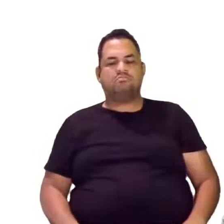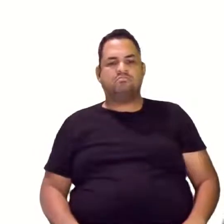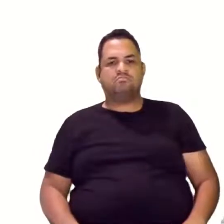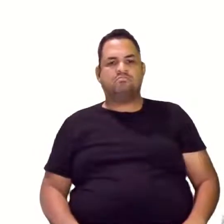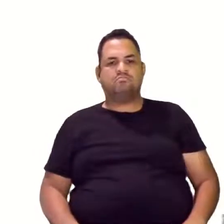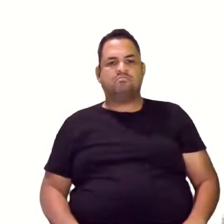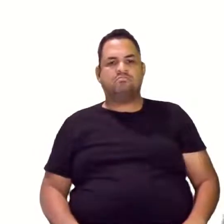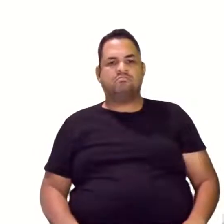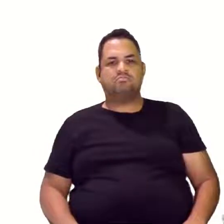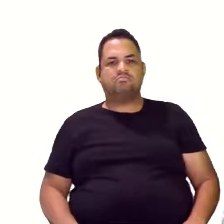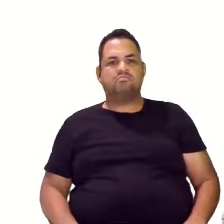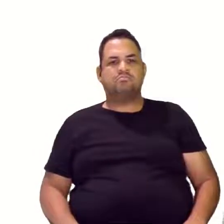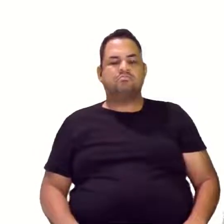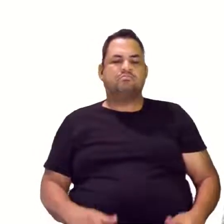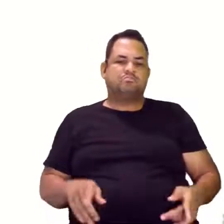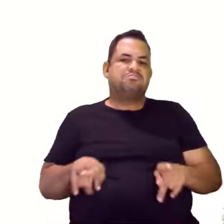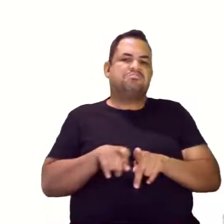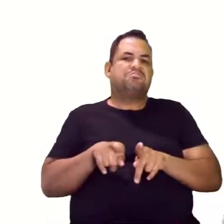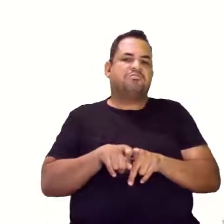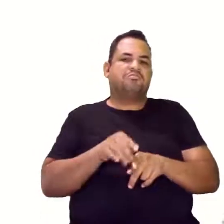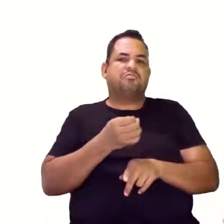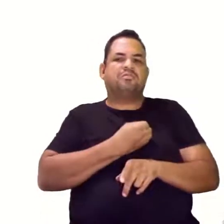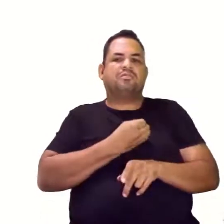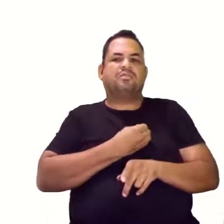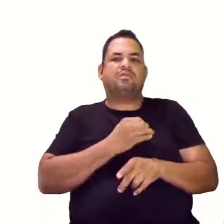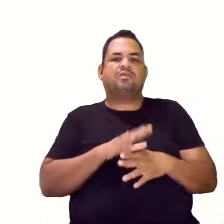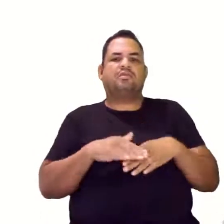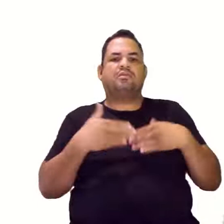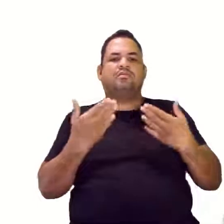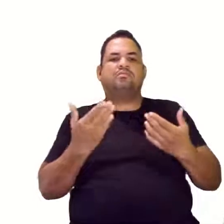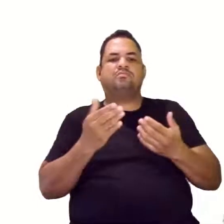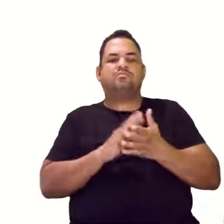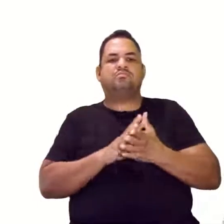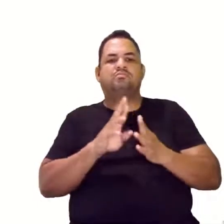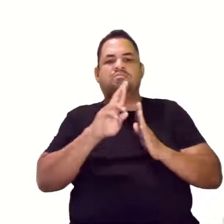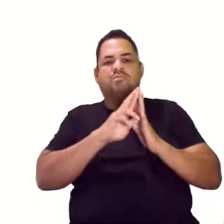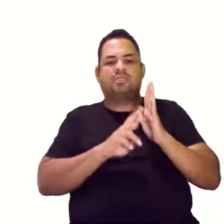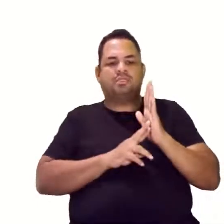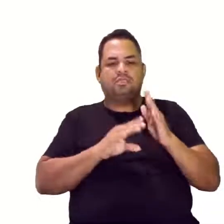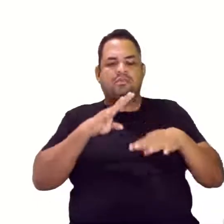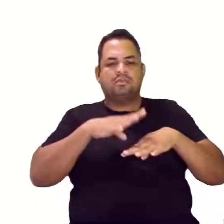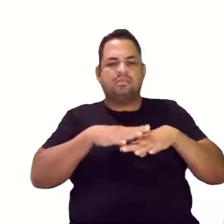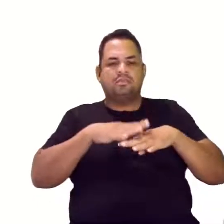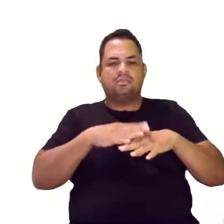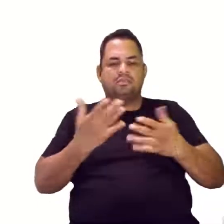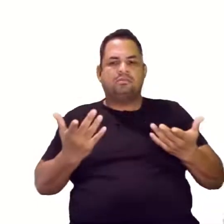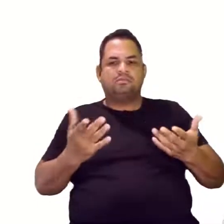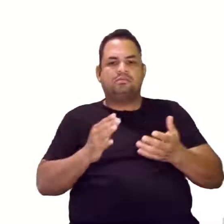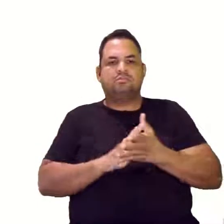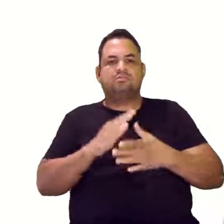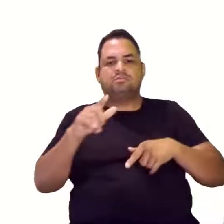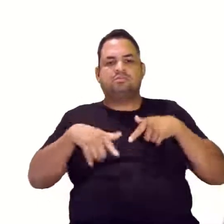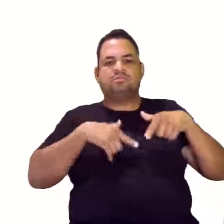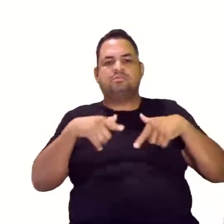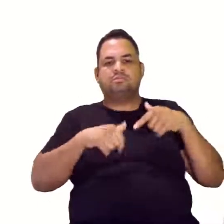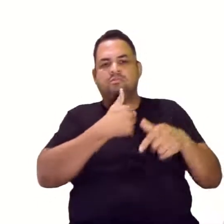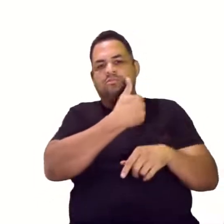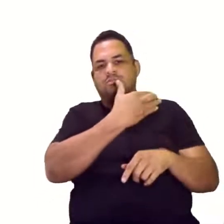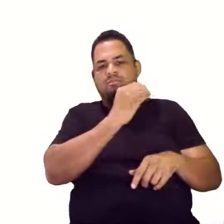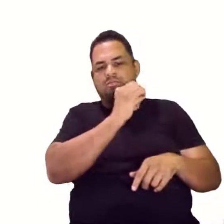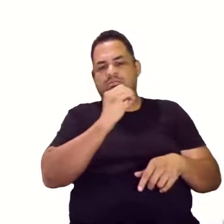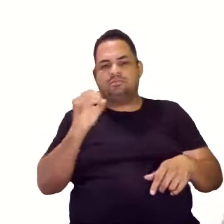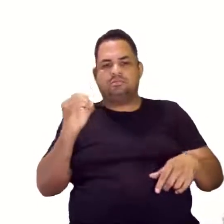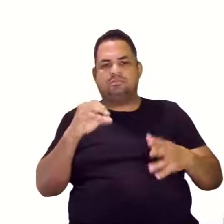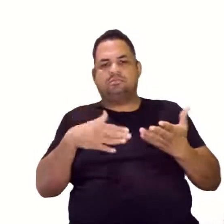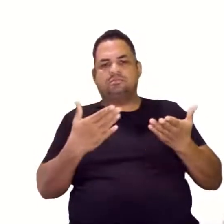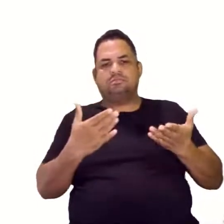valor inicial, que vai dar também um número aí. E a gente também pode fazer uma regrinha de 3, porque a regrinha de 3 vai trabalhar com 100 e vai ficar